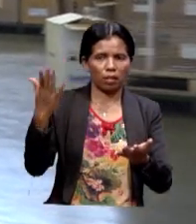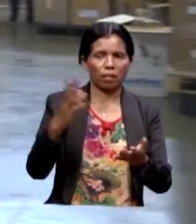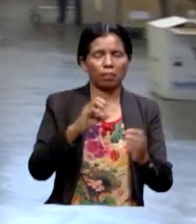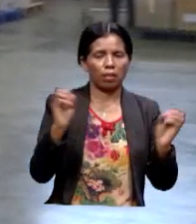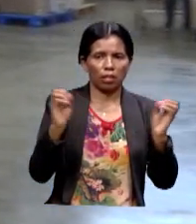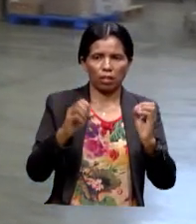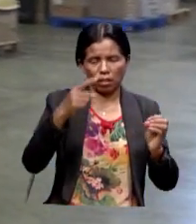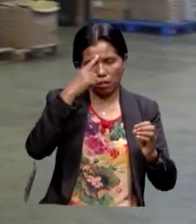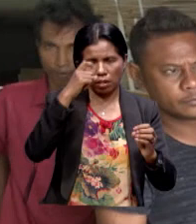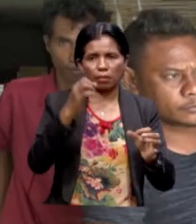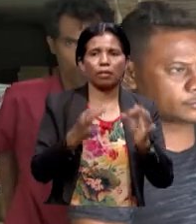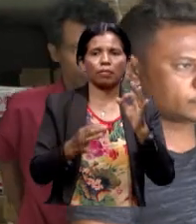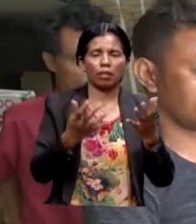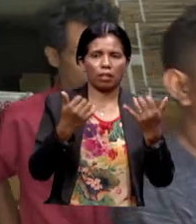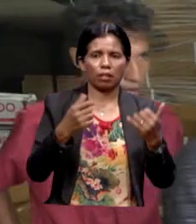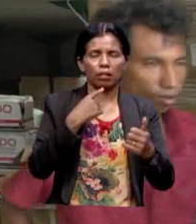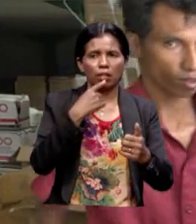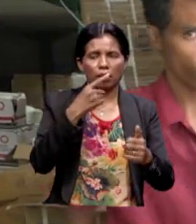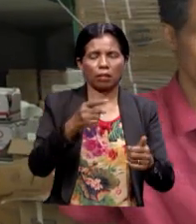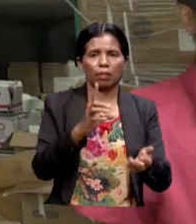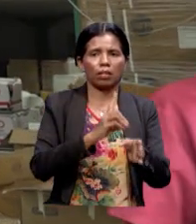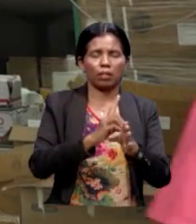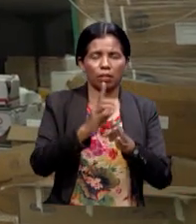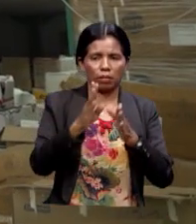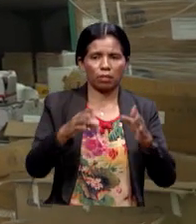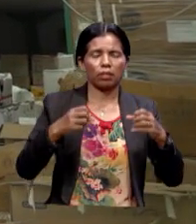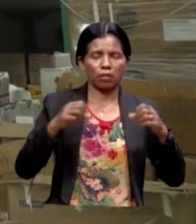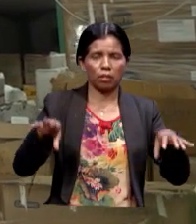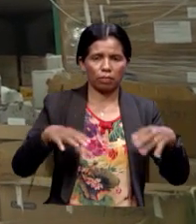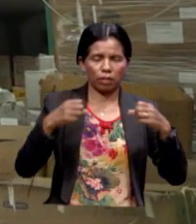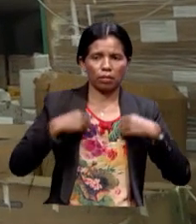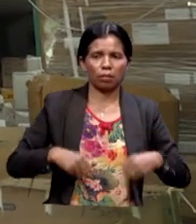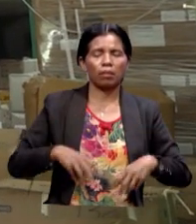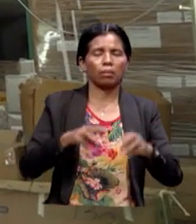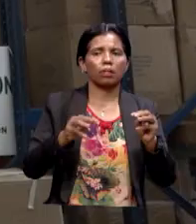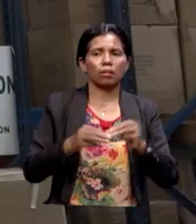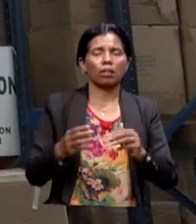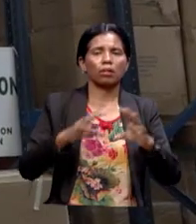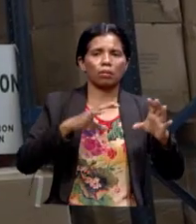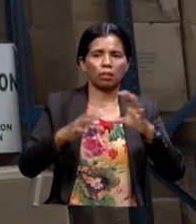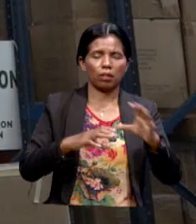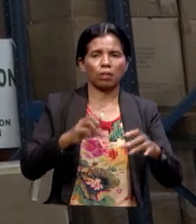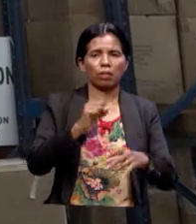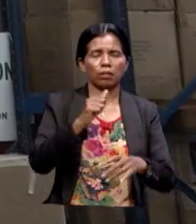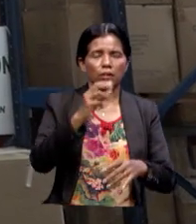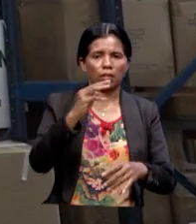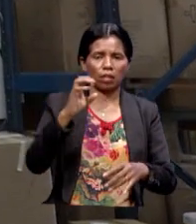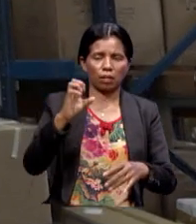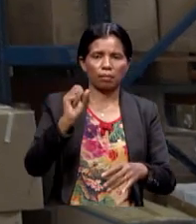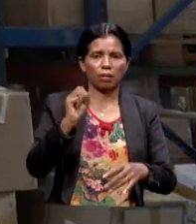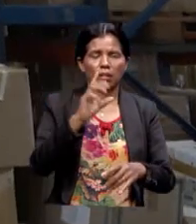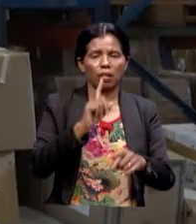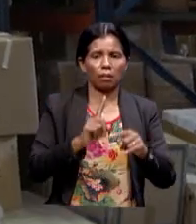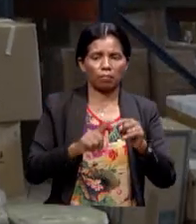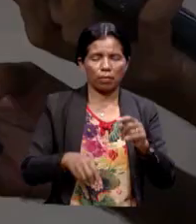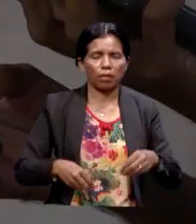laiha, mas que nune ni recomenda ba diretor Serviço Saúde Município Sira atu comunica ho parte Sames, ho di labelia